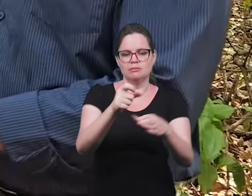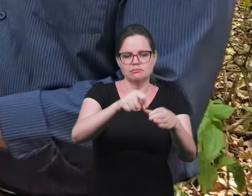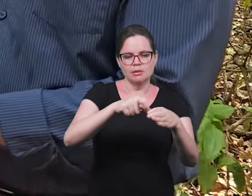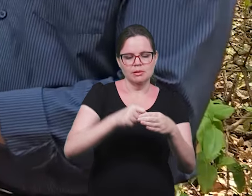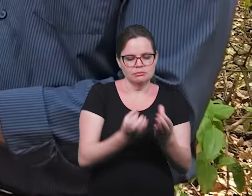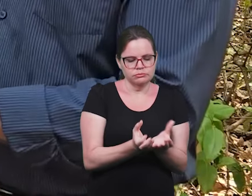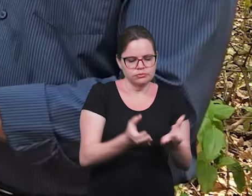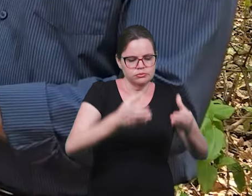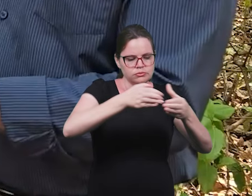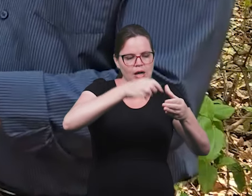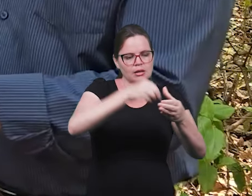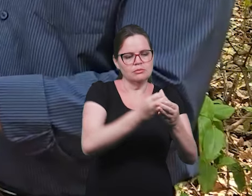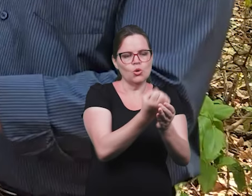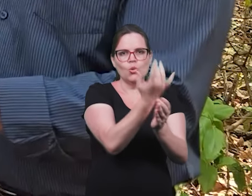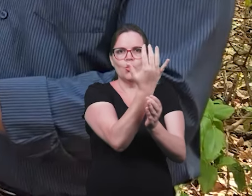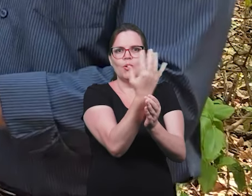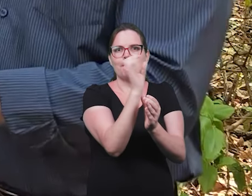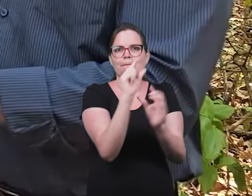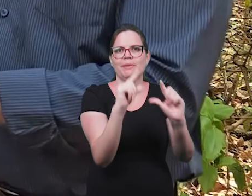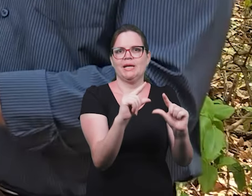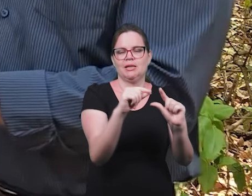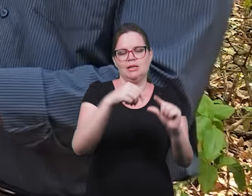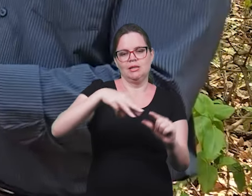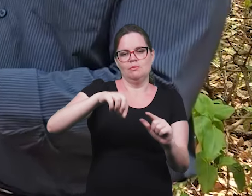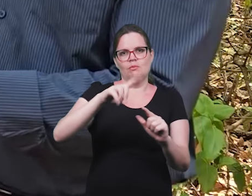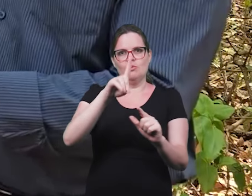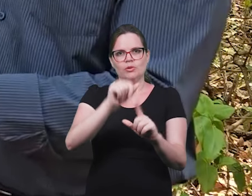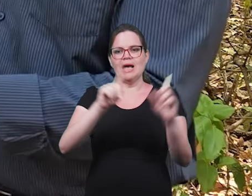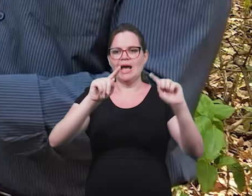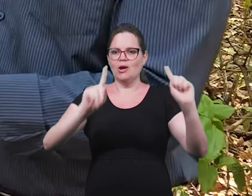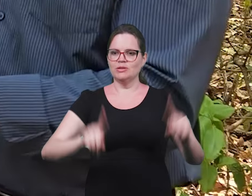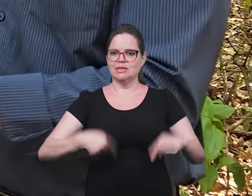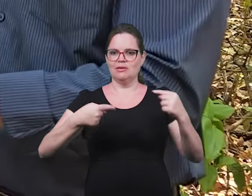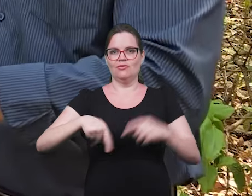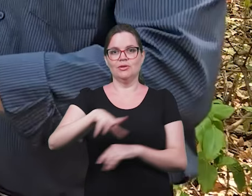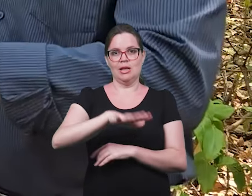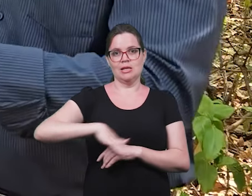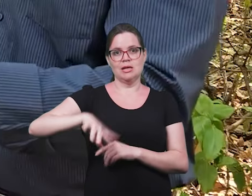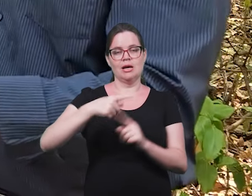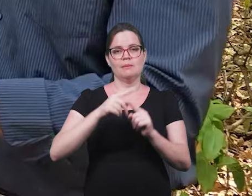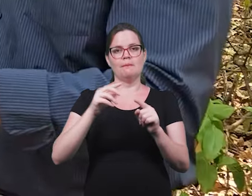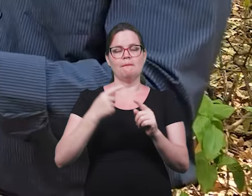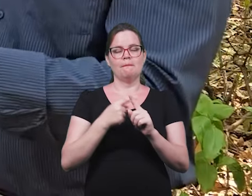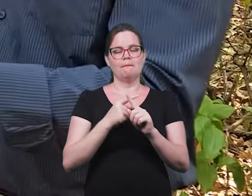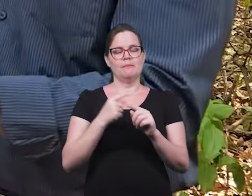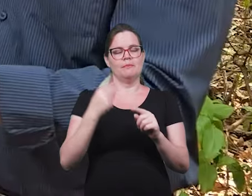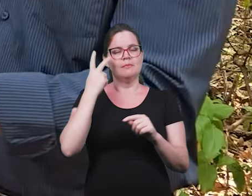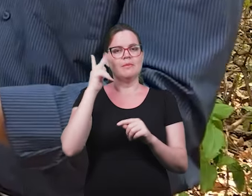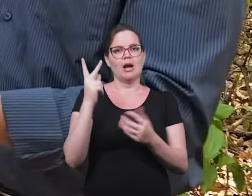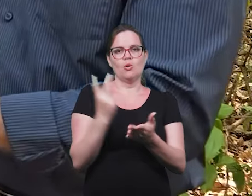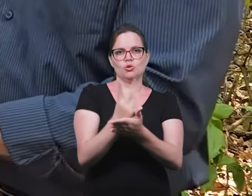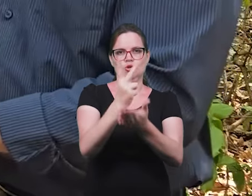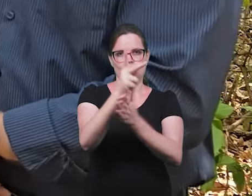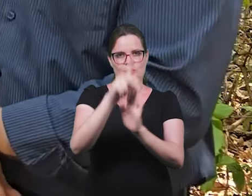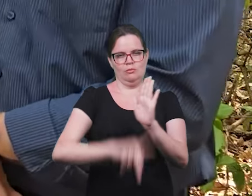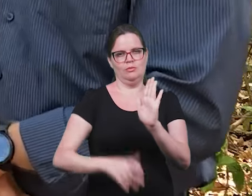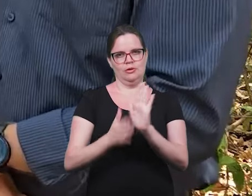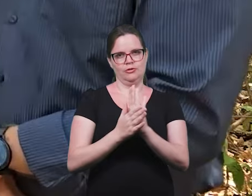sementes. Esse seria um desafio, um limitante aí na continuidade, no avanço desse